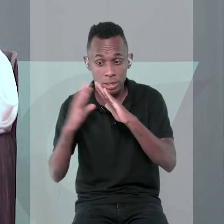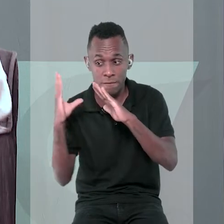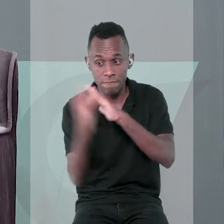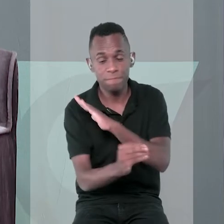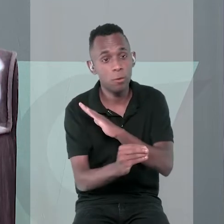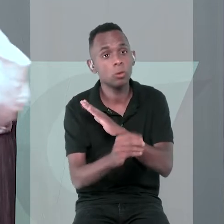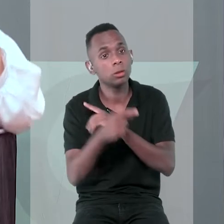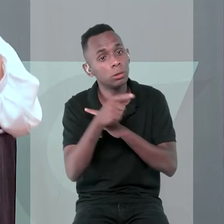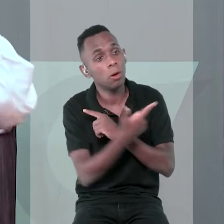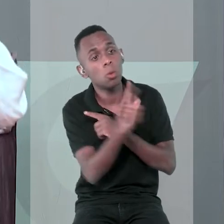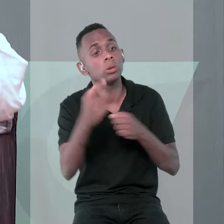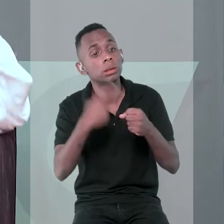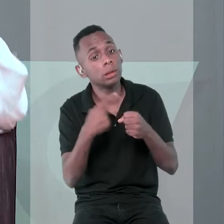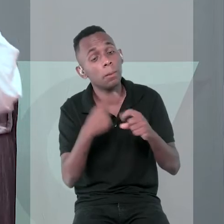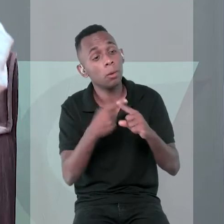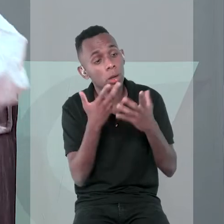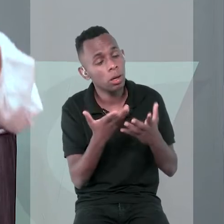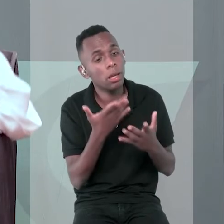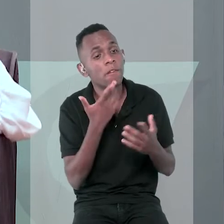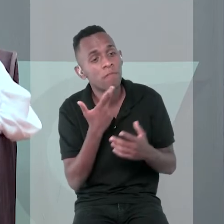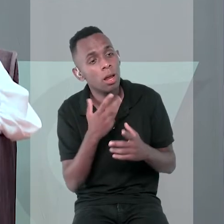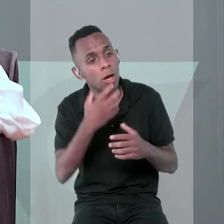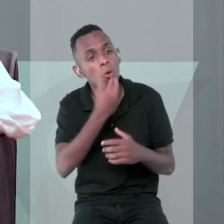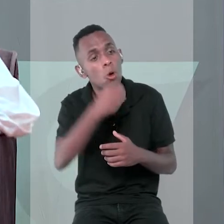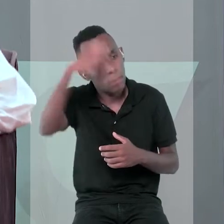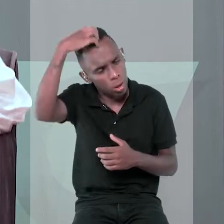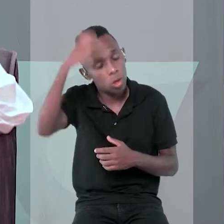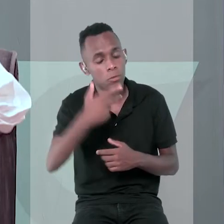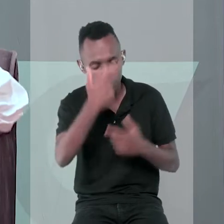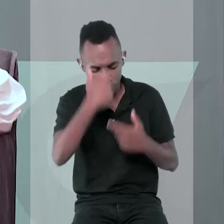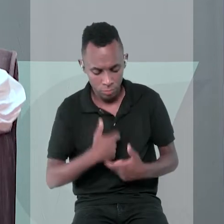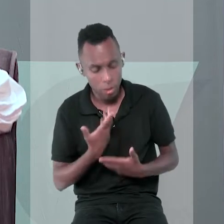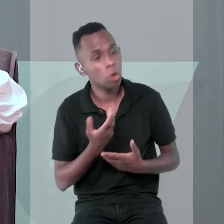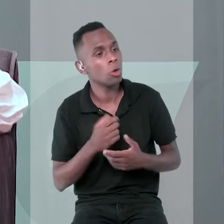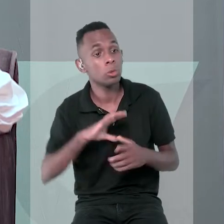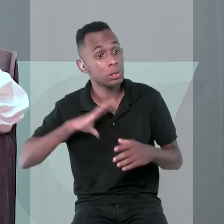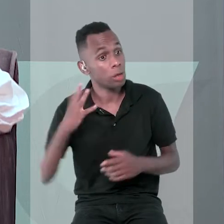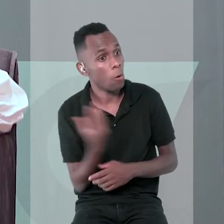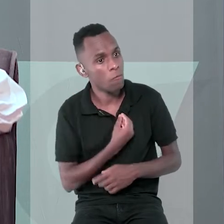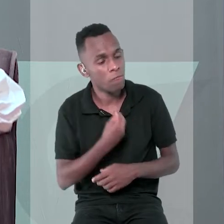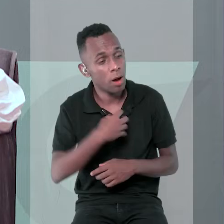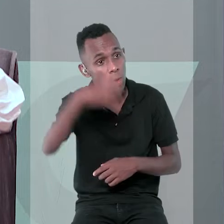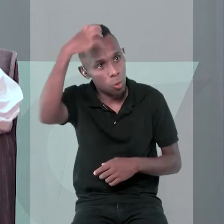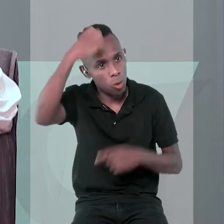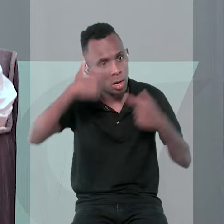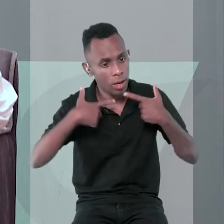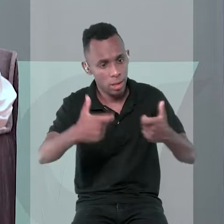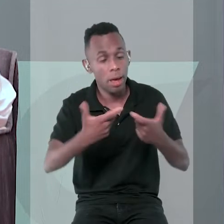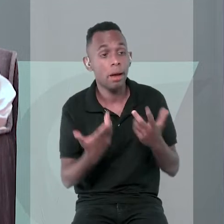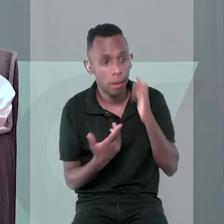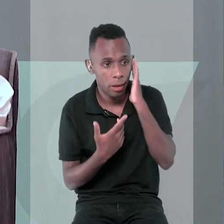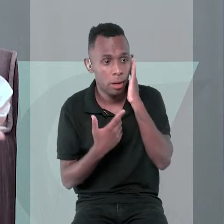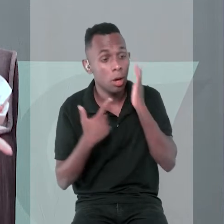para ir a uma outra cidade porque ela gostaria de falar com o rei. Ela diz, olha, eu sou a única que pode salvar o rei dessa guerra.